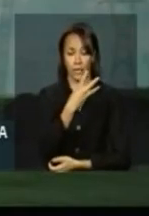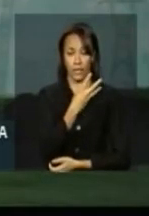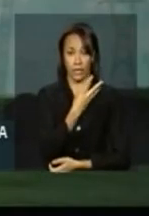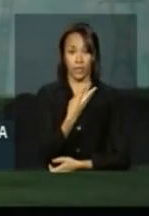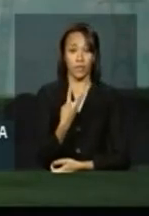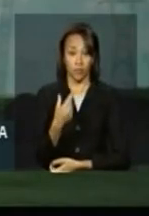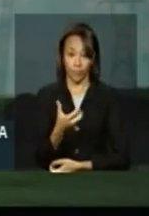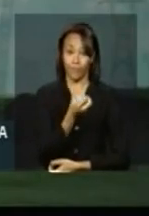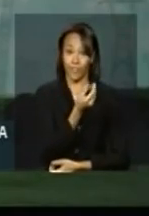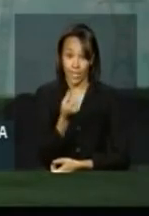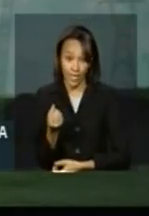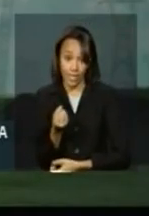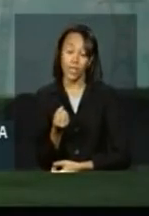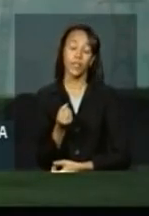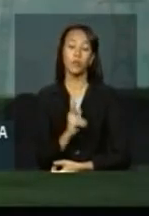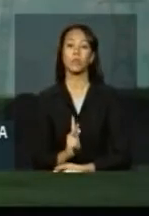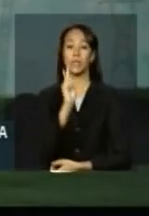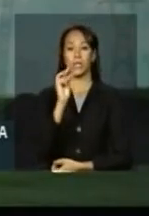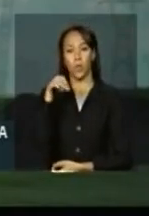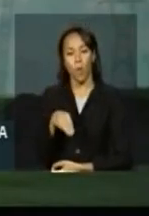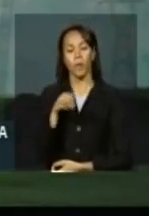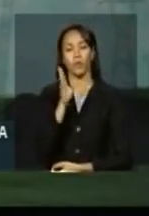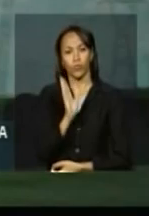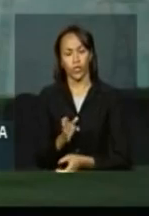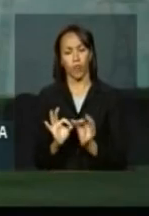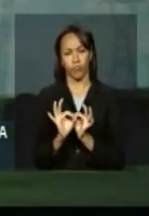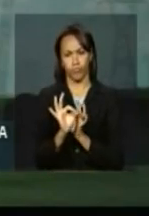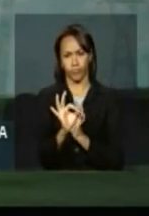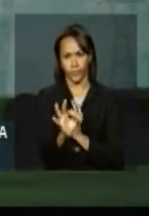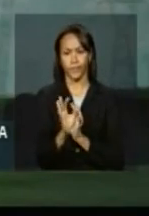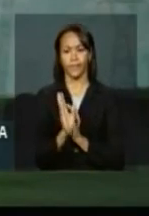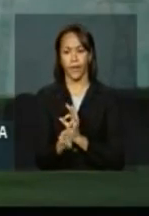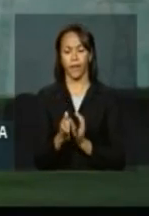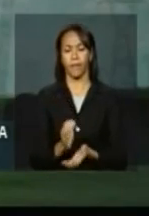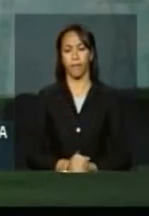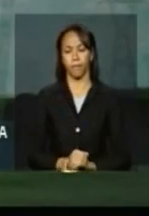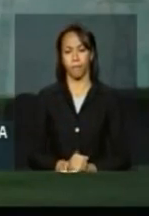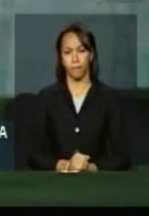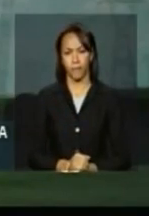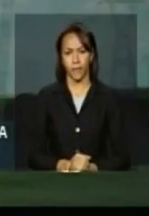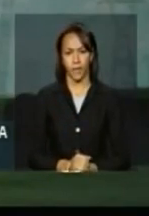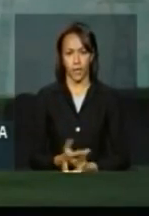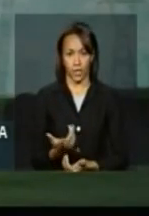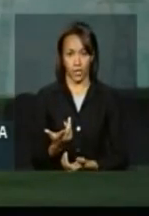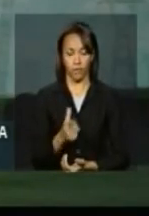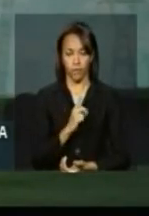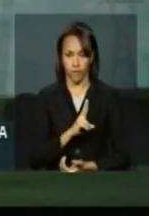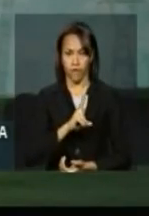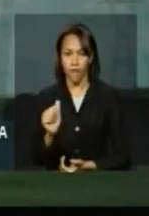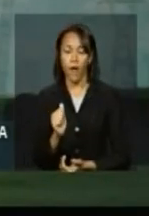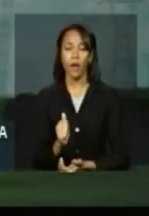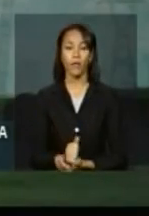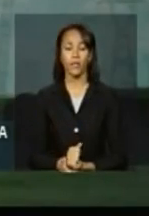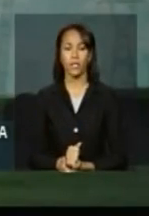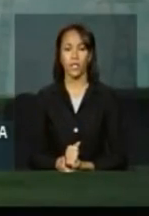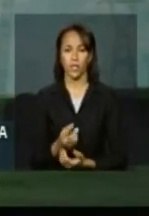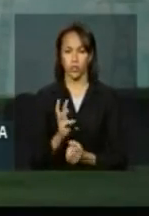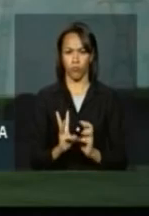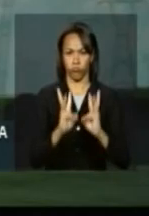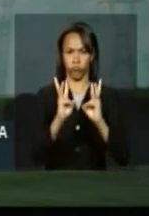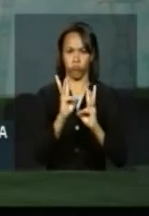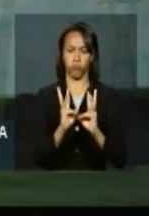quilômetros da interligação do Madeira, que vai a enorme linha que vai ligar as usinas